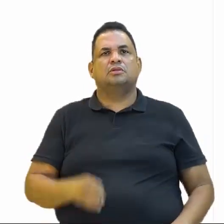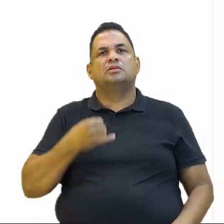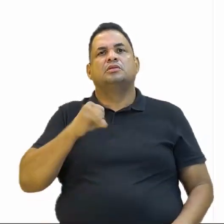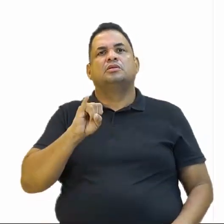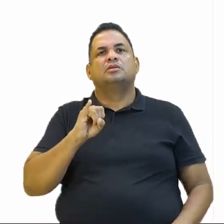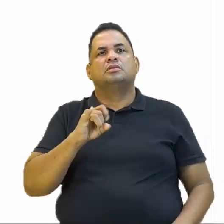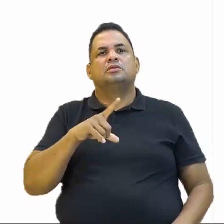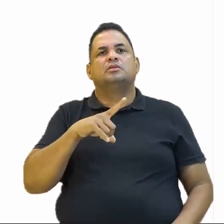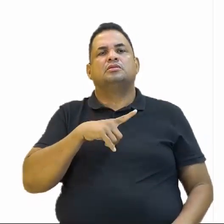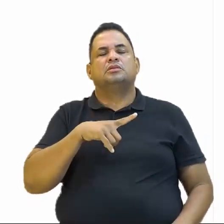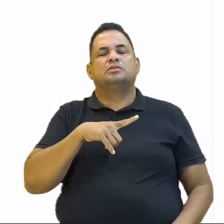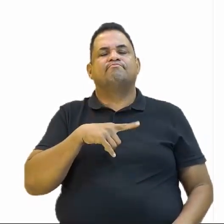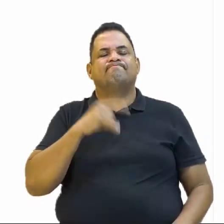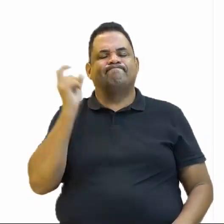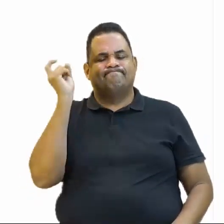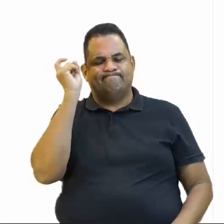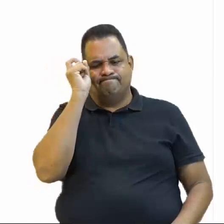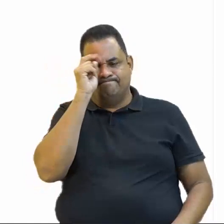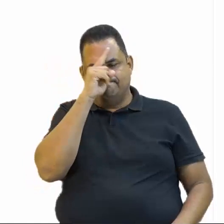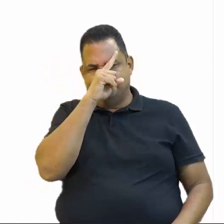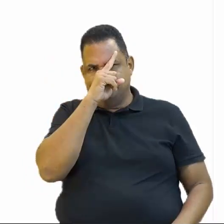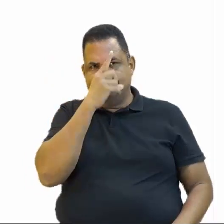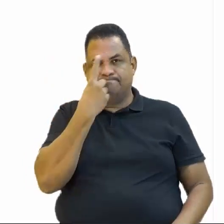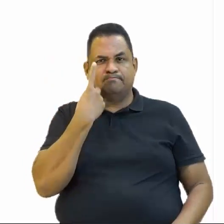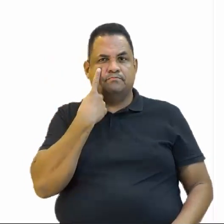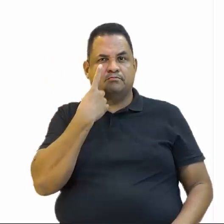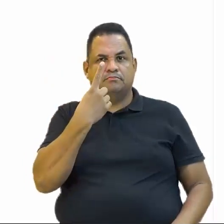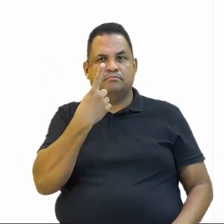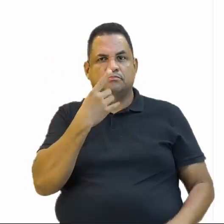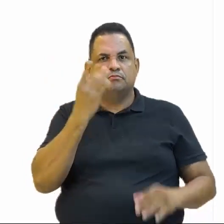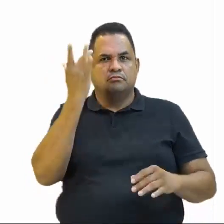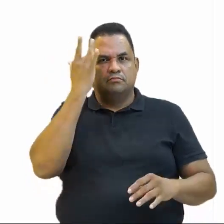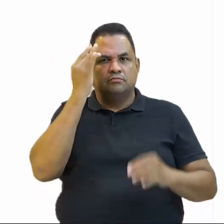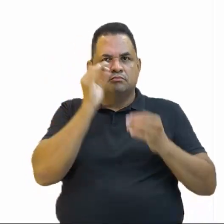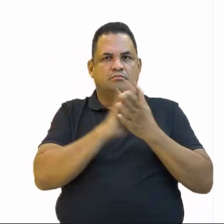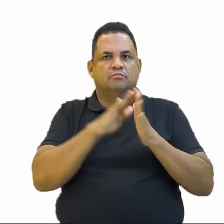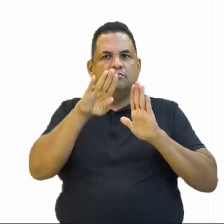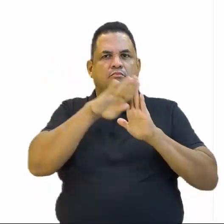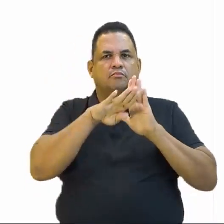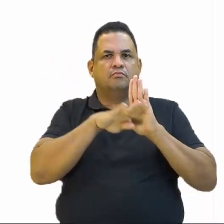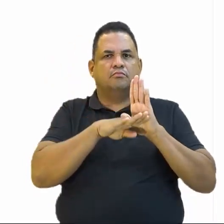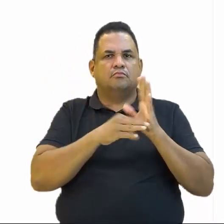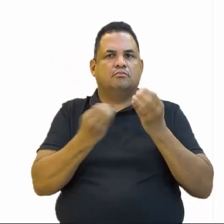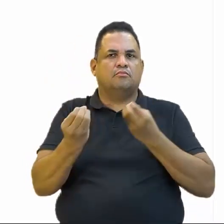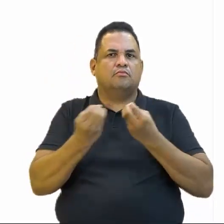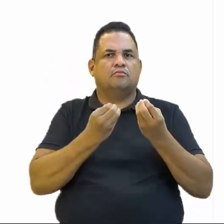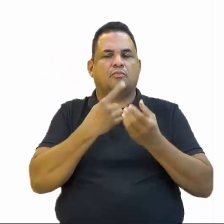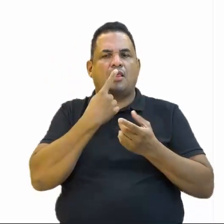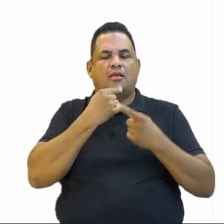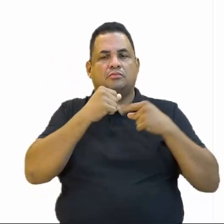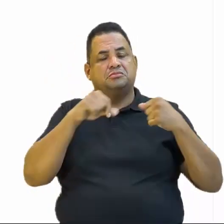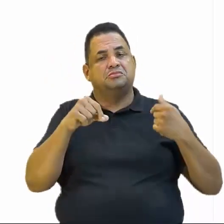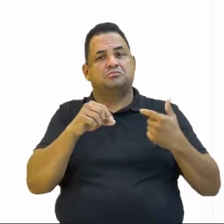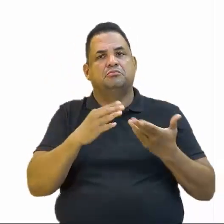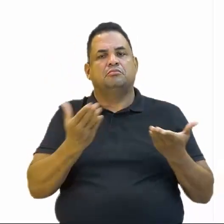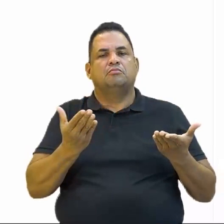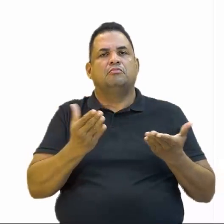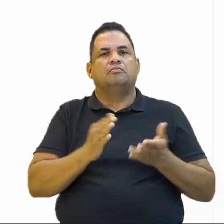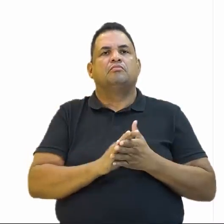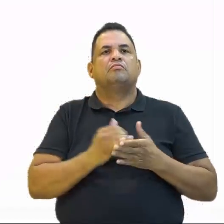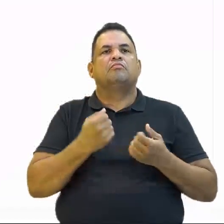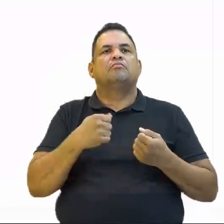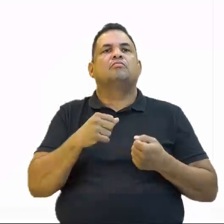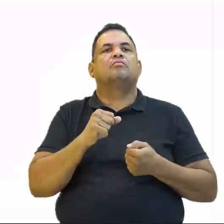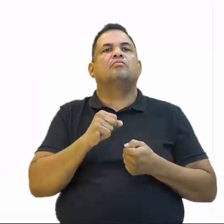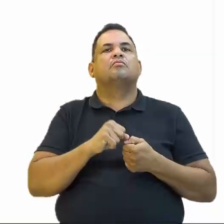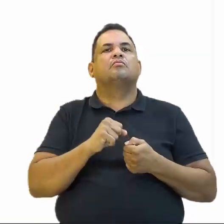tem dificuldade em observar as fórmulas e classificar como sendo um sal ou não, você pode fazer o